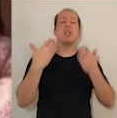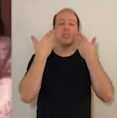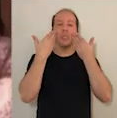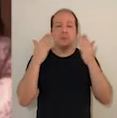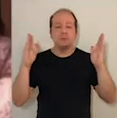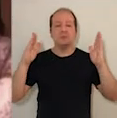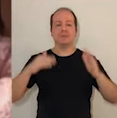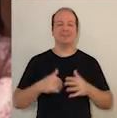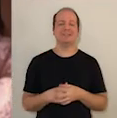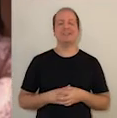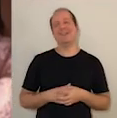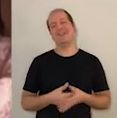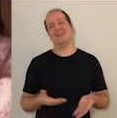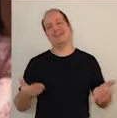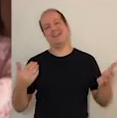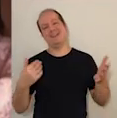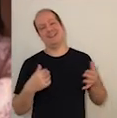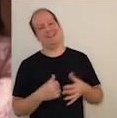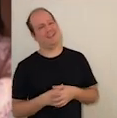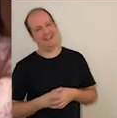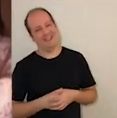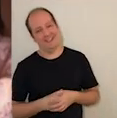ser uma das testemunhas?